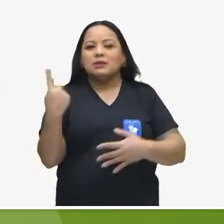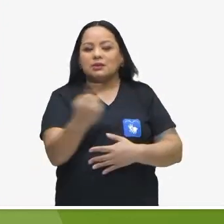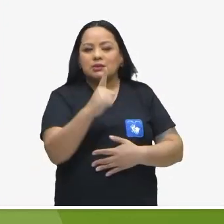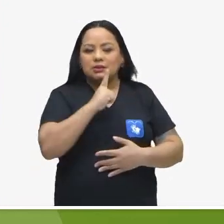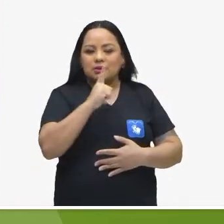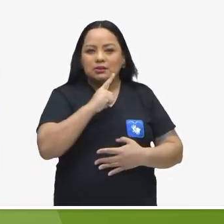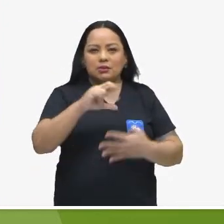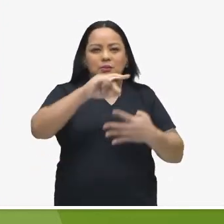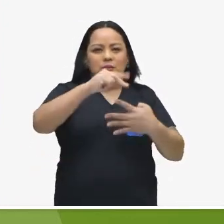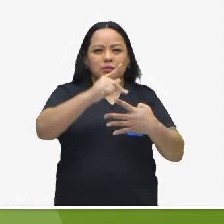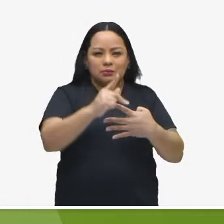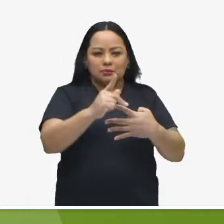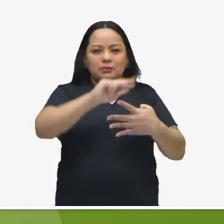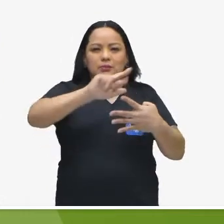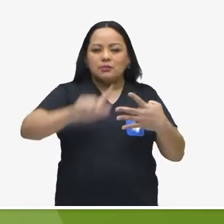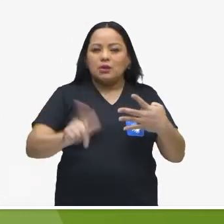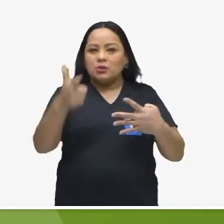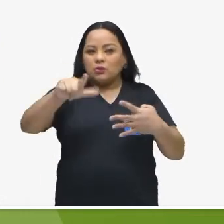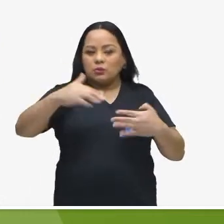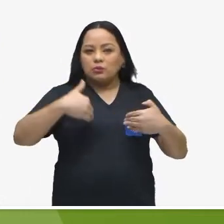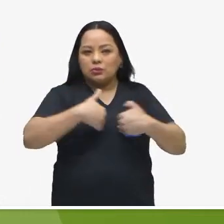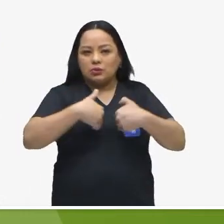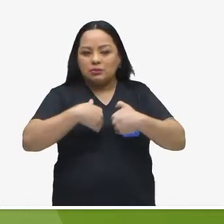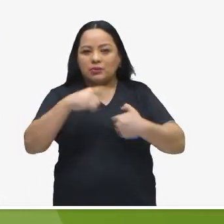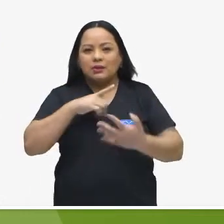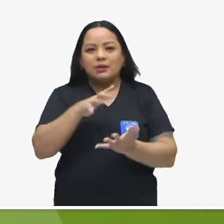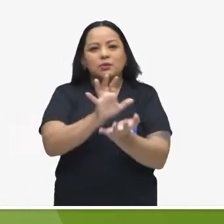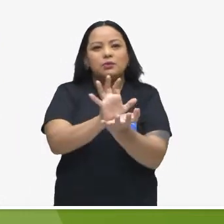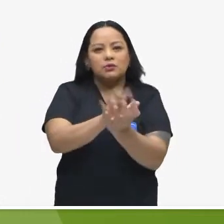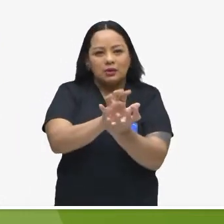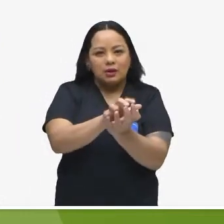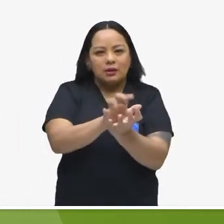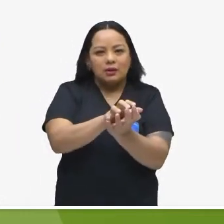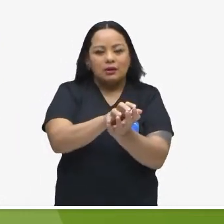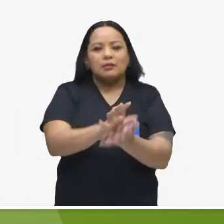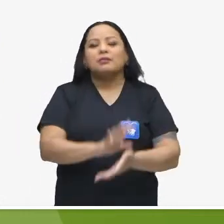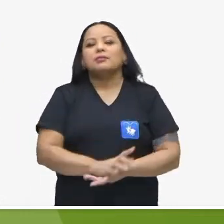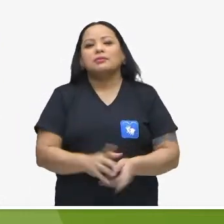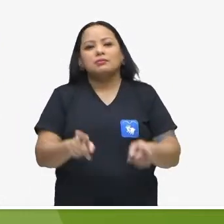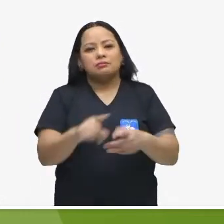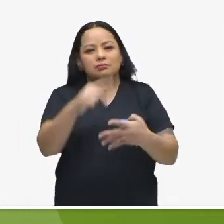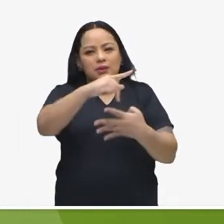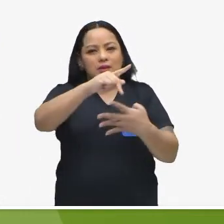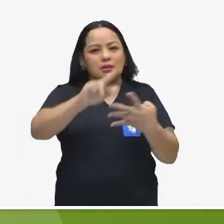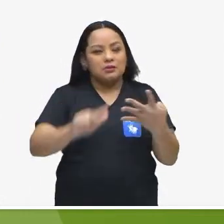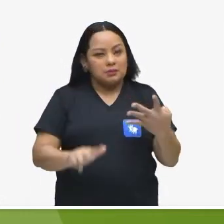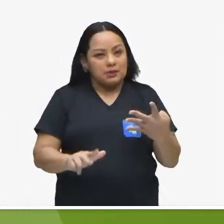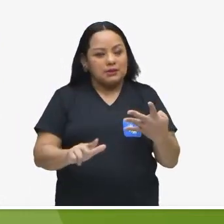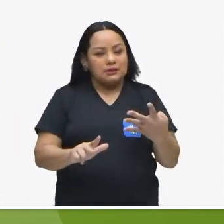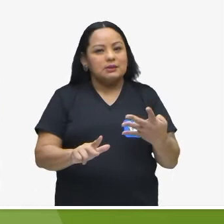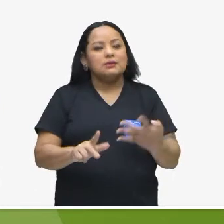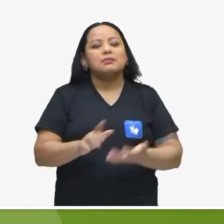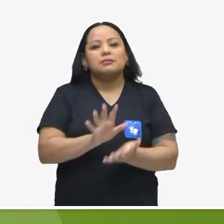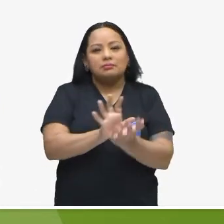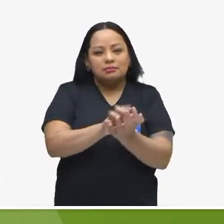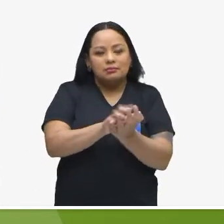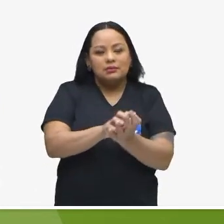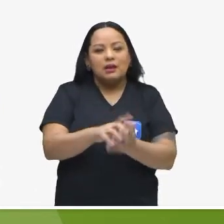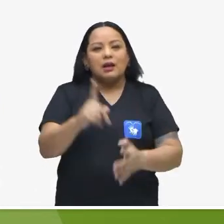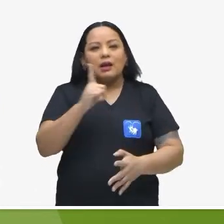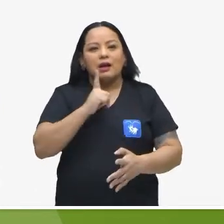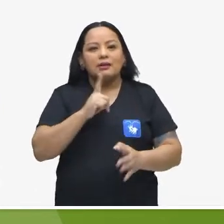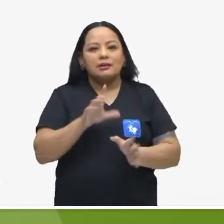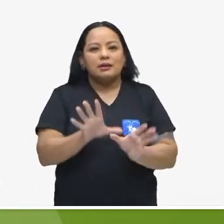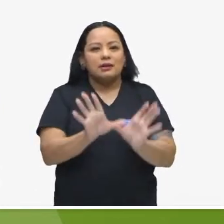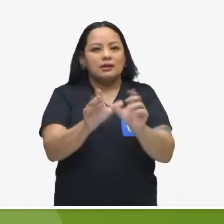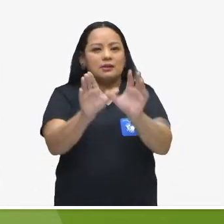espécies de outros animais. Por exemplo, eu tenho o jacaré-açu, é uma espécie de jacaré, certo? Eu tenho as